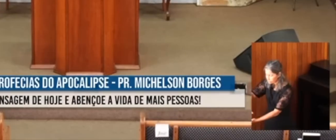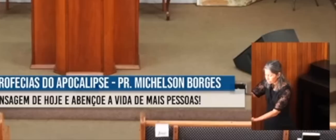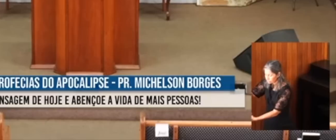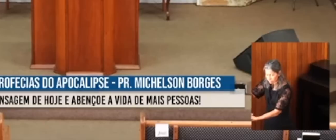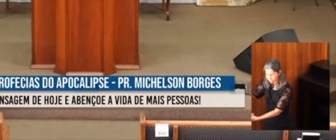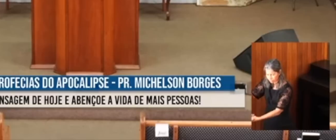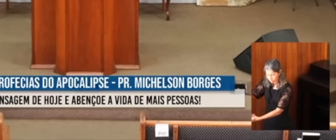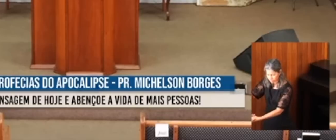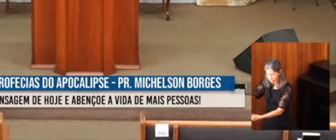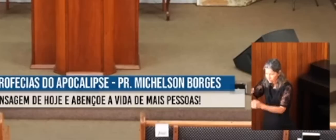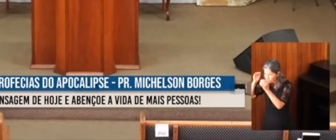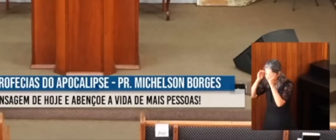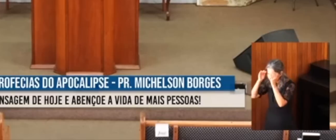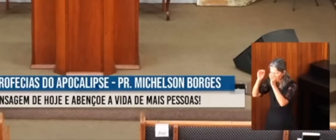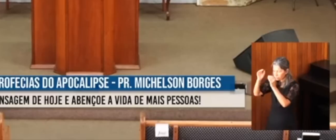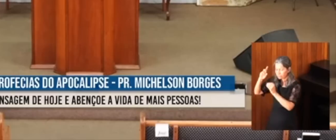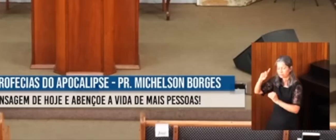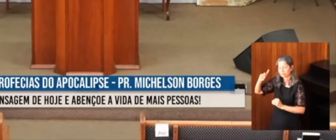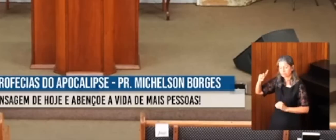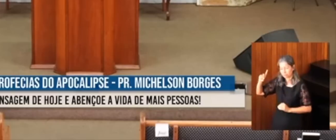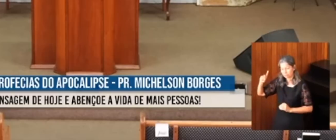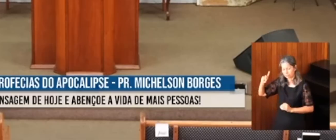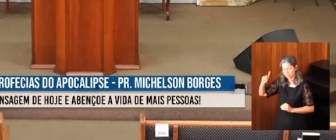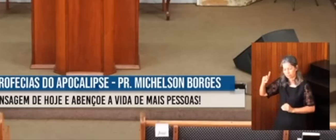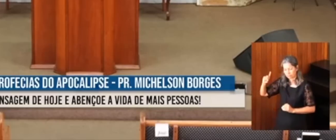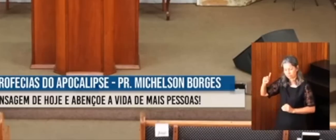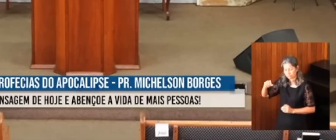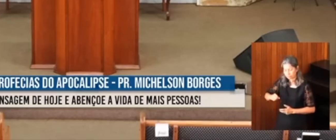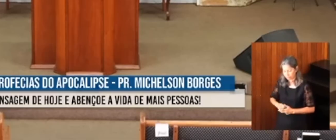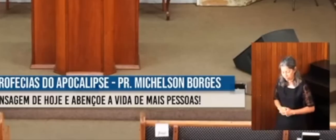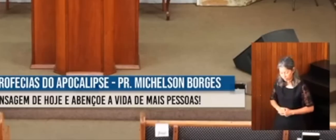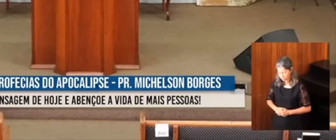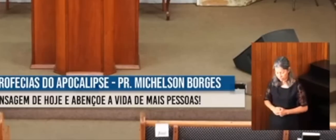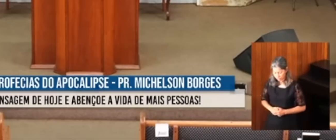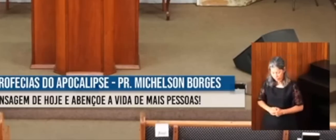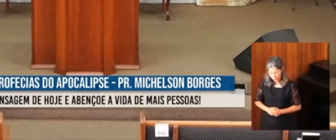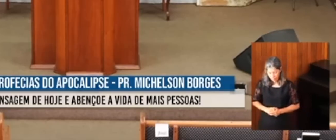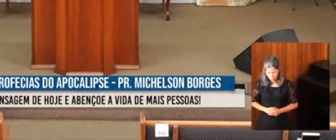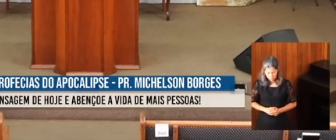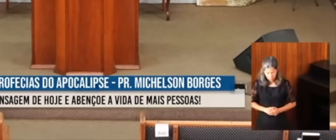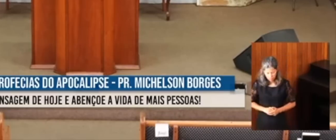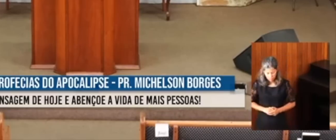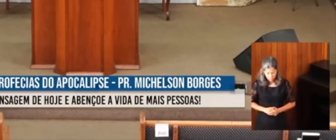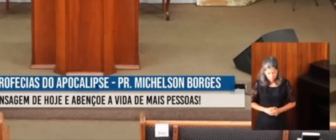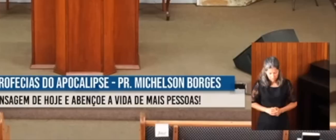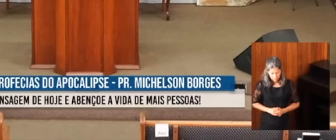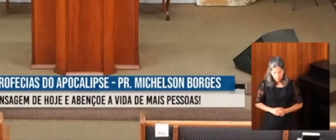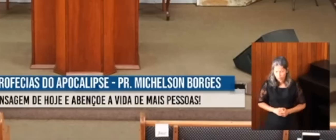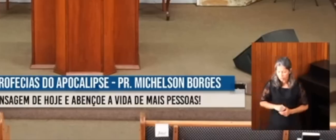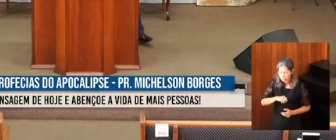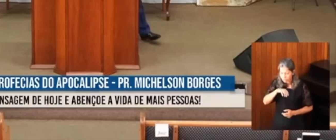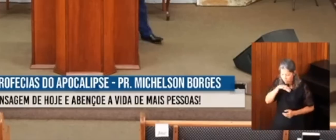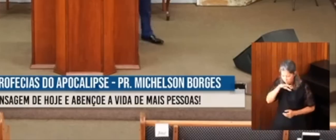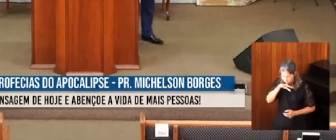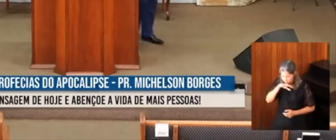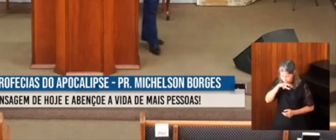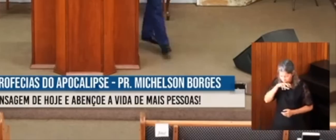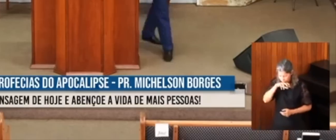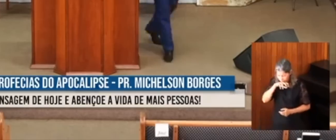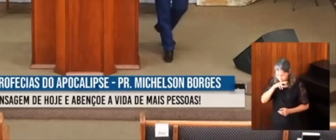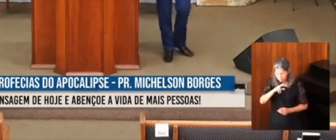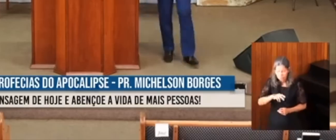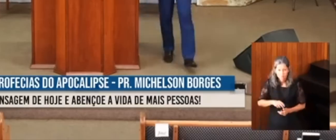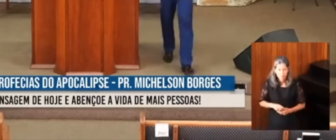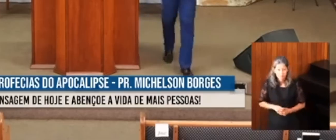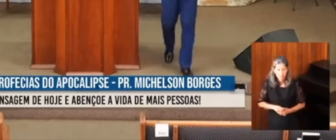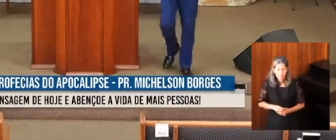que guardam os mandamentos de Deus e têm o testemunho de Jesus. E o dragão se pôs em pé sobre a areia do mar. Vamos para a tela aqui,